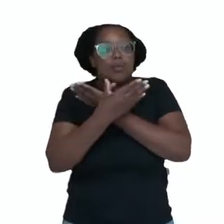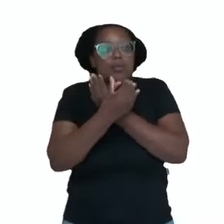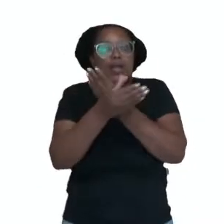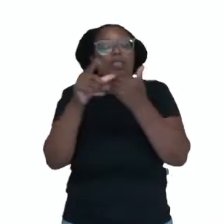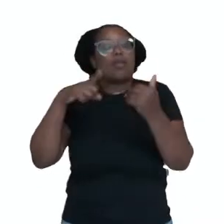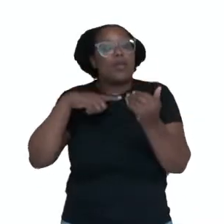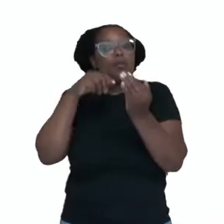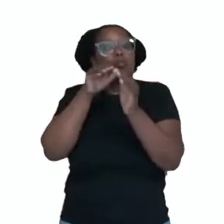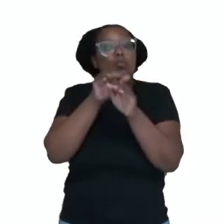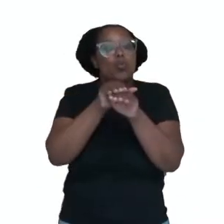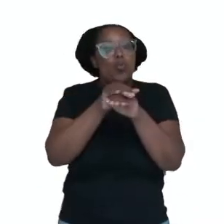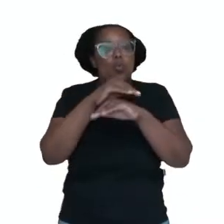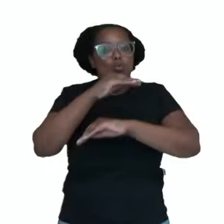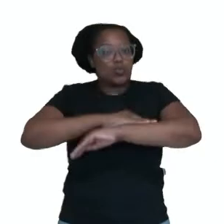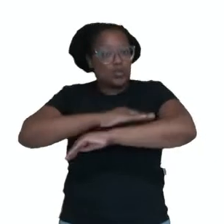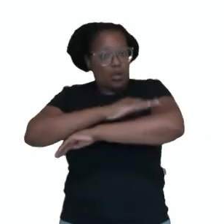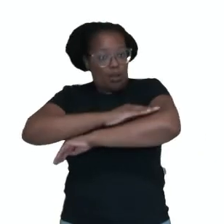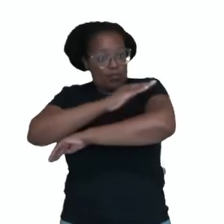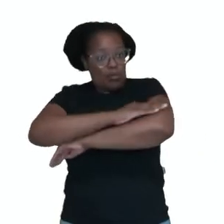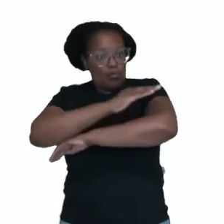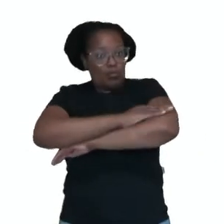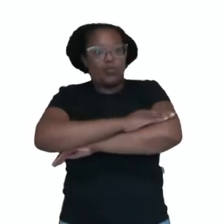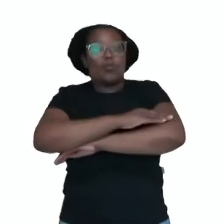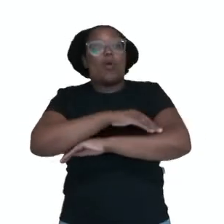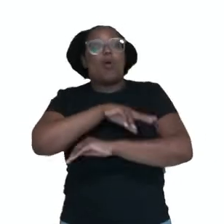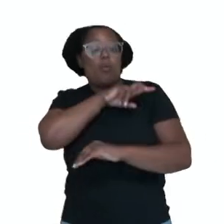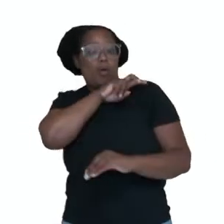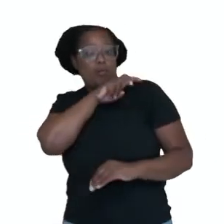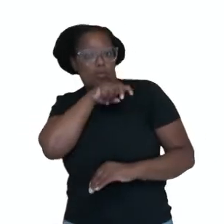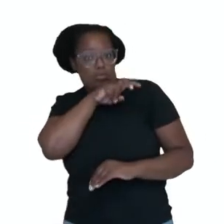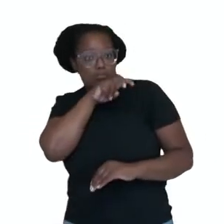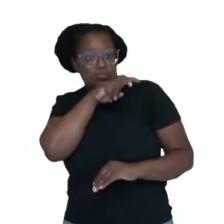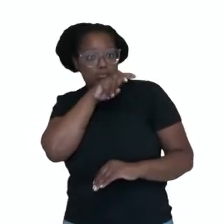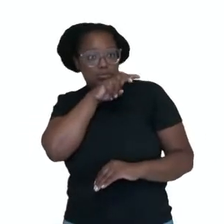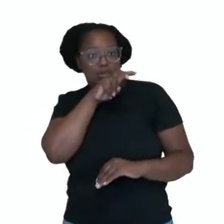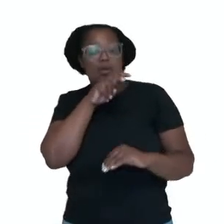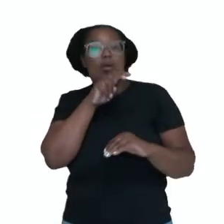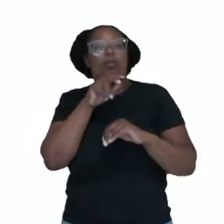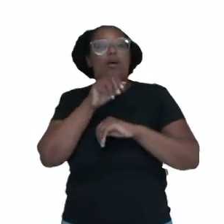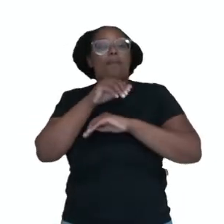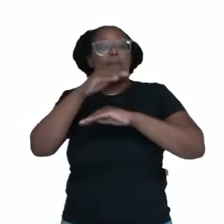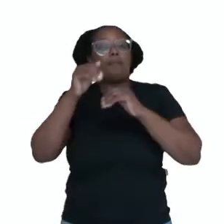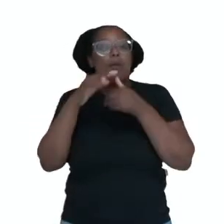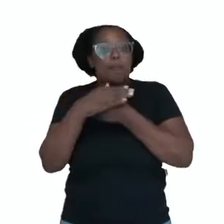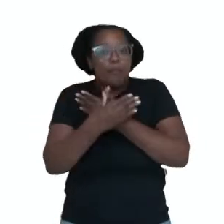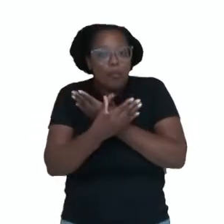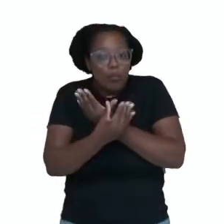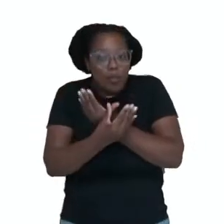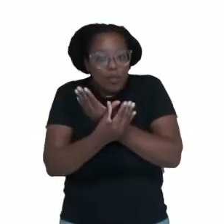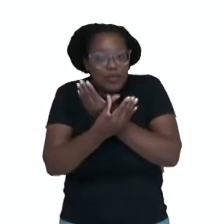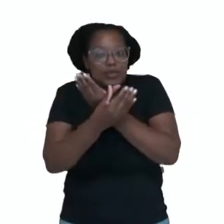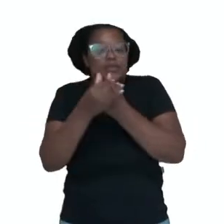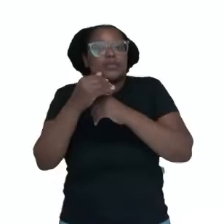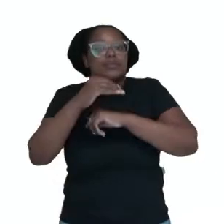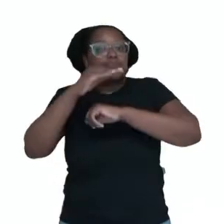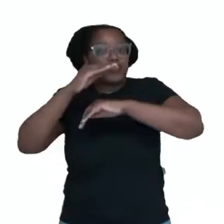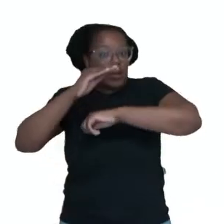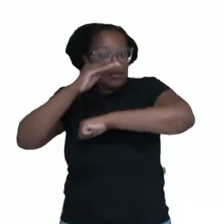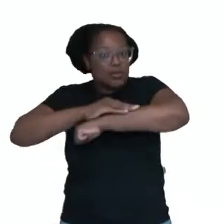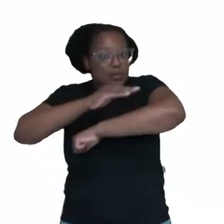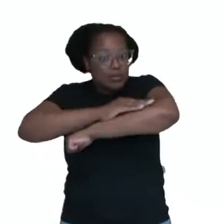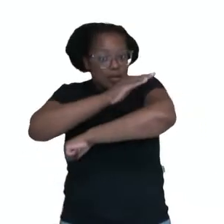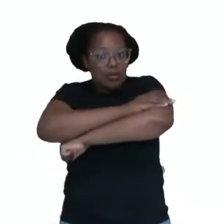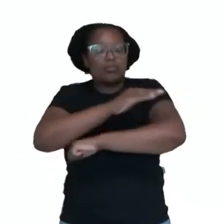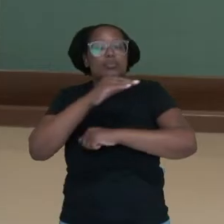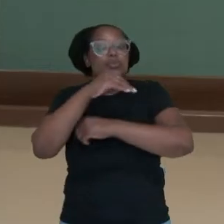sapo, uma cobra. Borboleta, sapo e cobra são consumidores. E por último